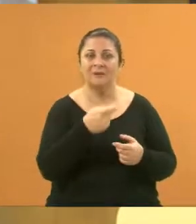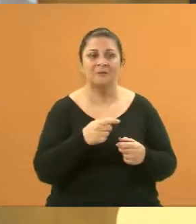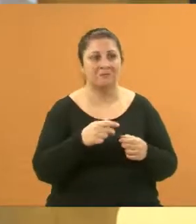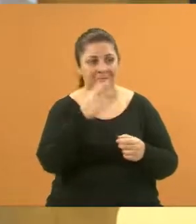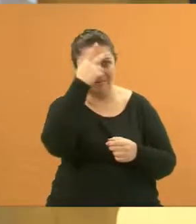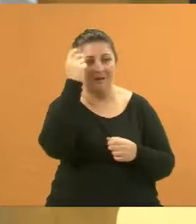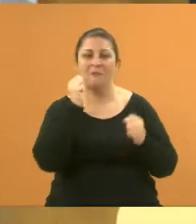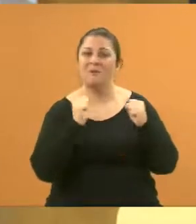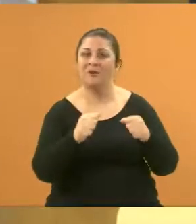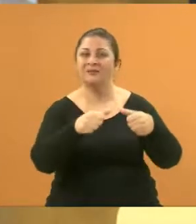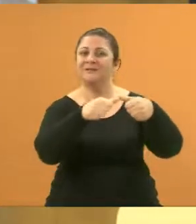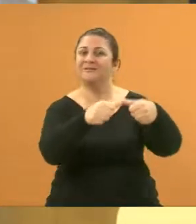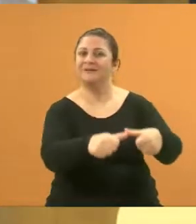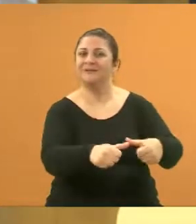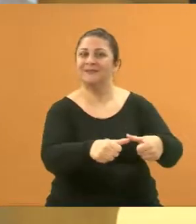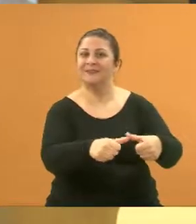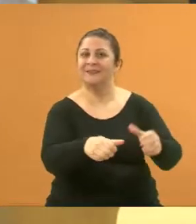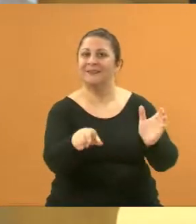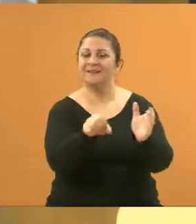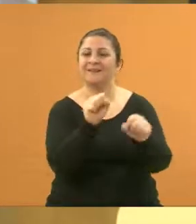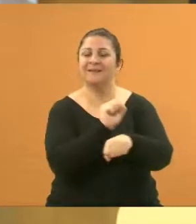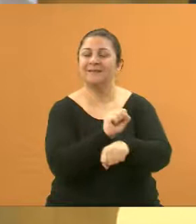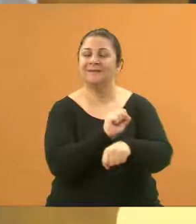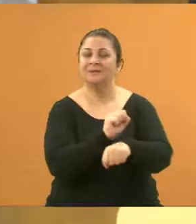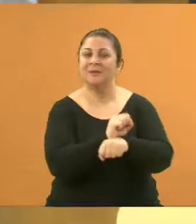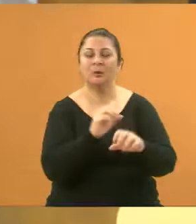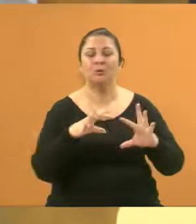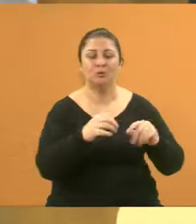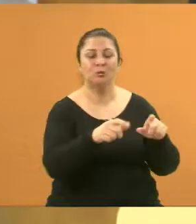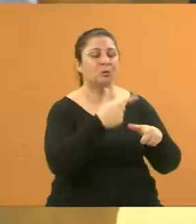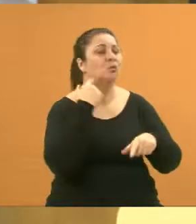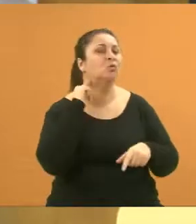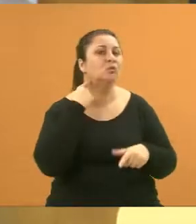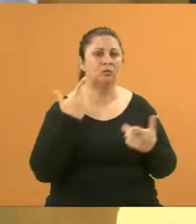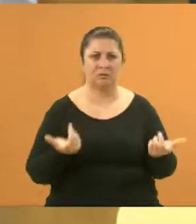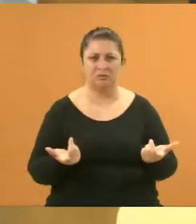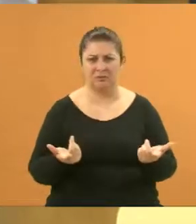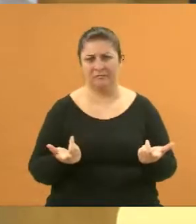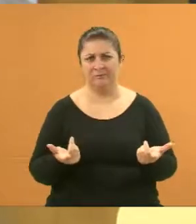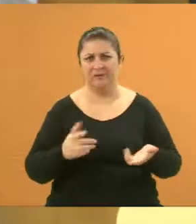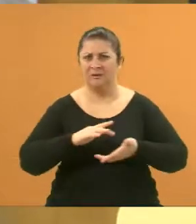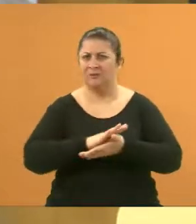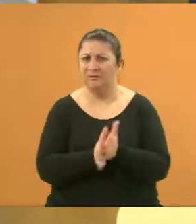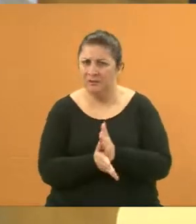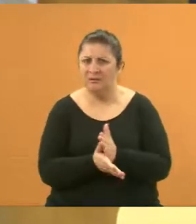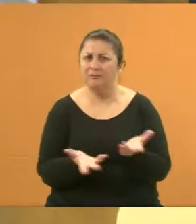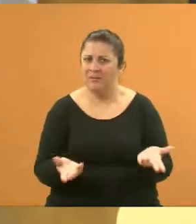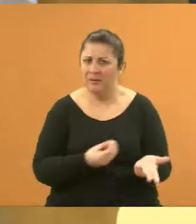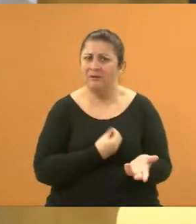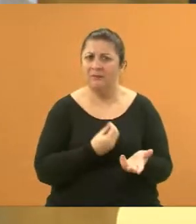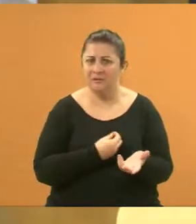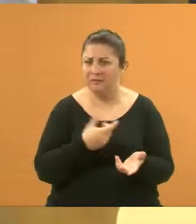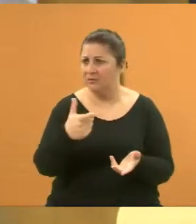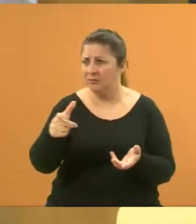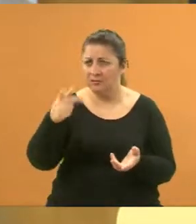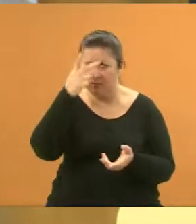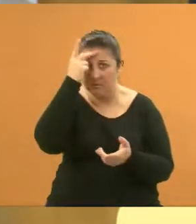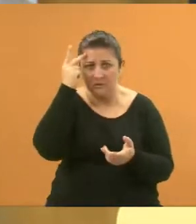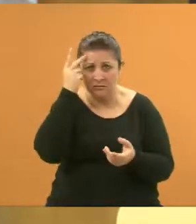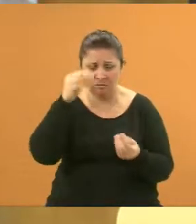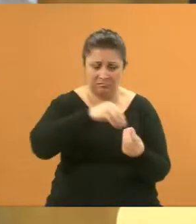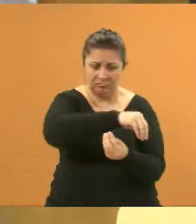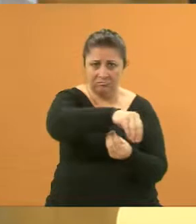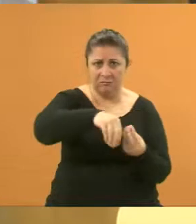ficarem até março do ano que vem com seus lotes sujos. Prejudicando o quê? Prejudicando a vida das pessoas que moram no